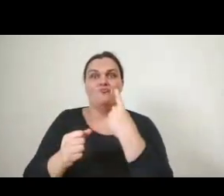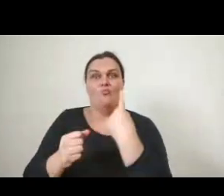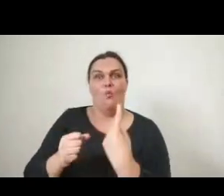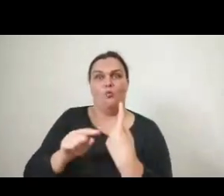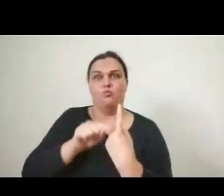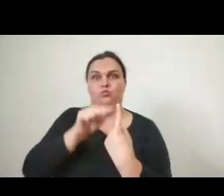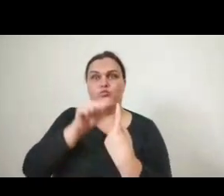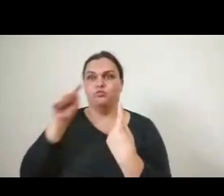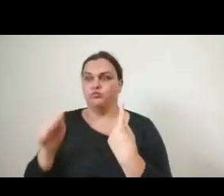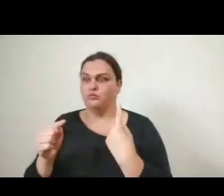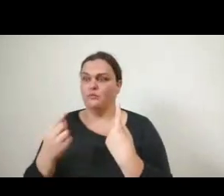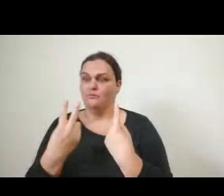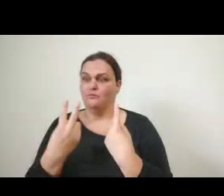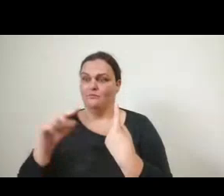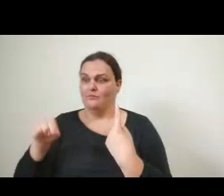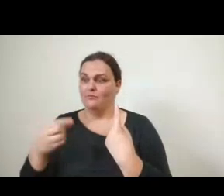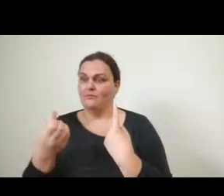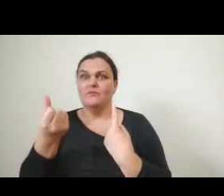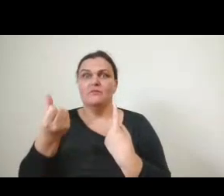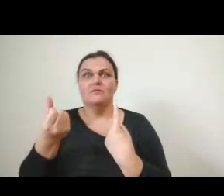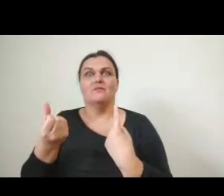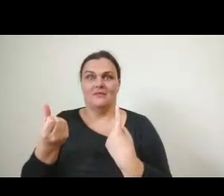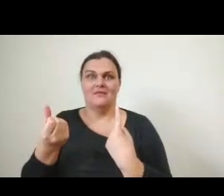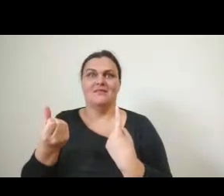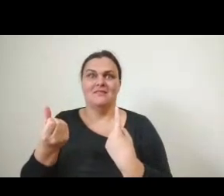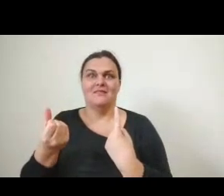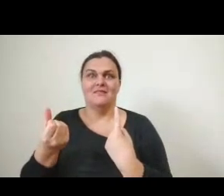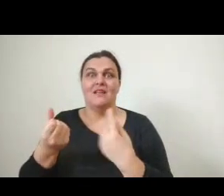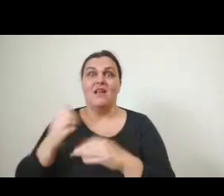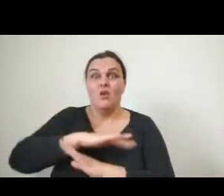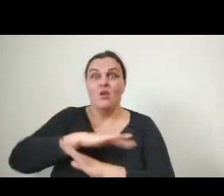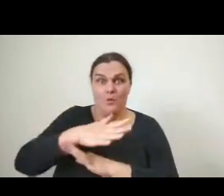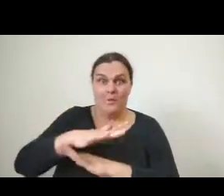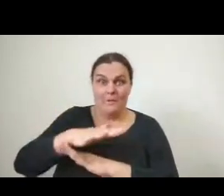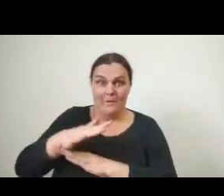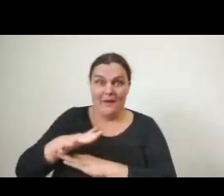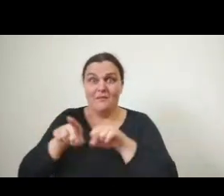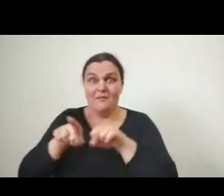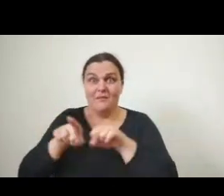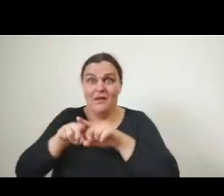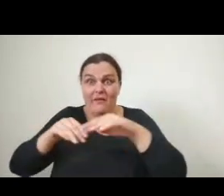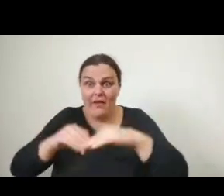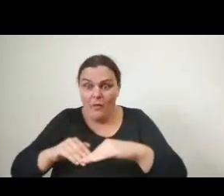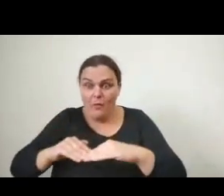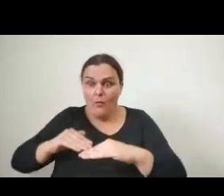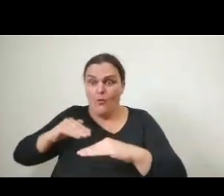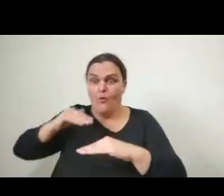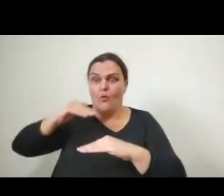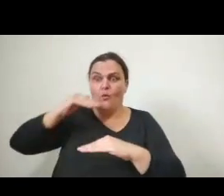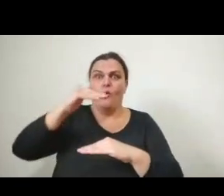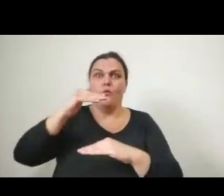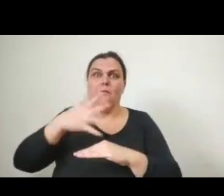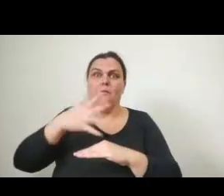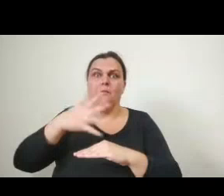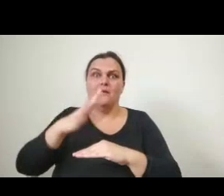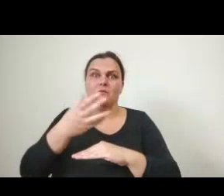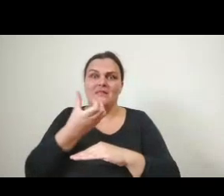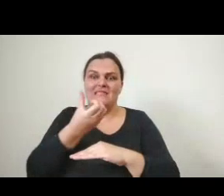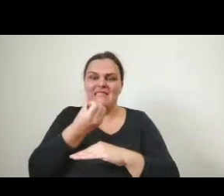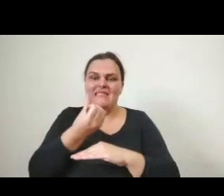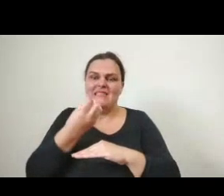2100, e o mar subiria de 32 a 63 centímetros. Isso aí, né, uma estimativa de